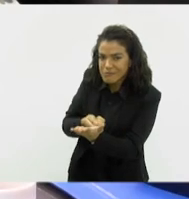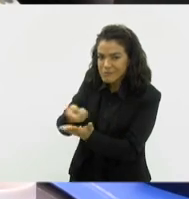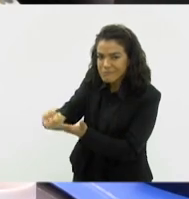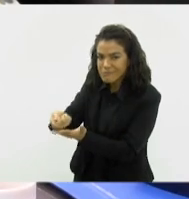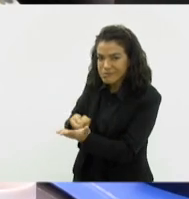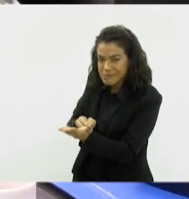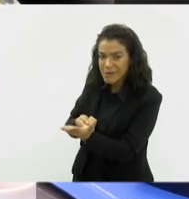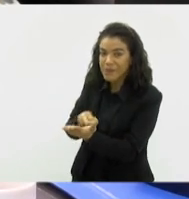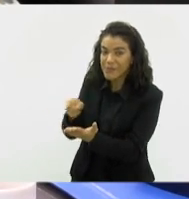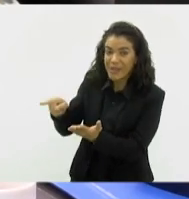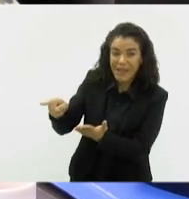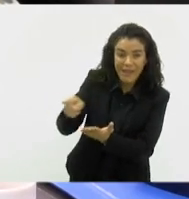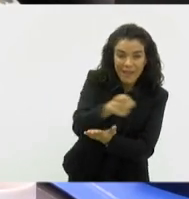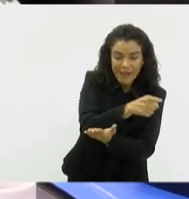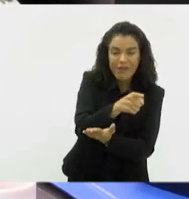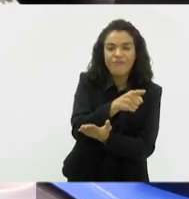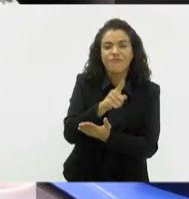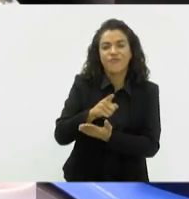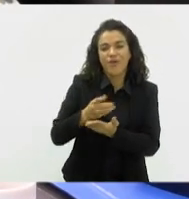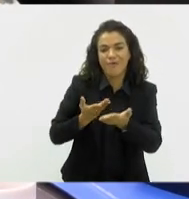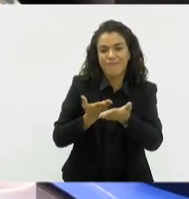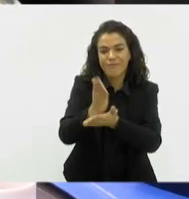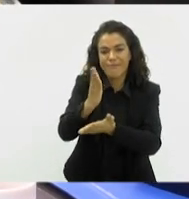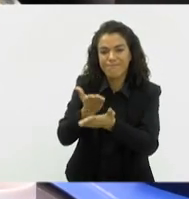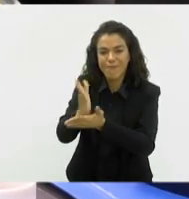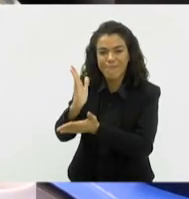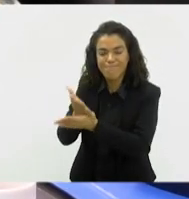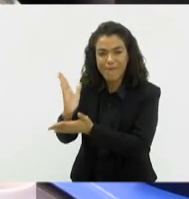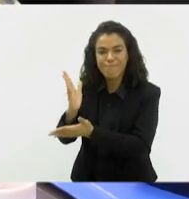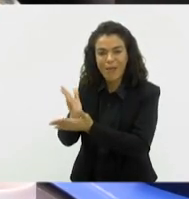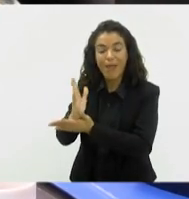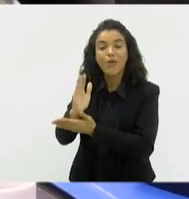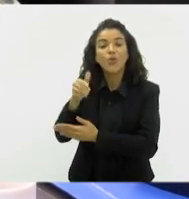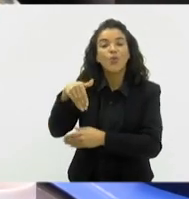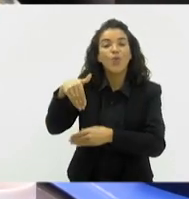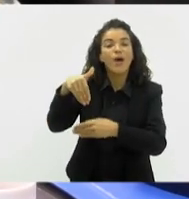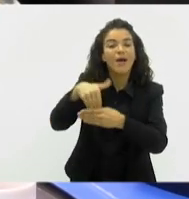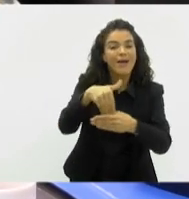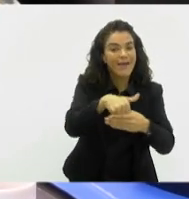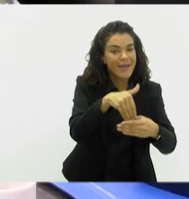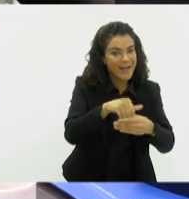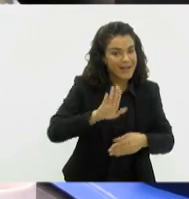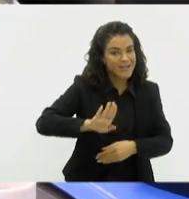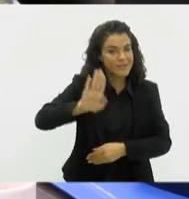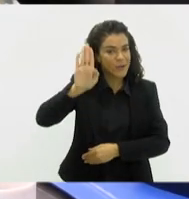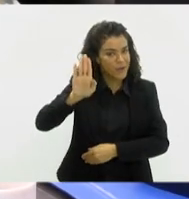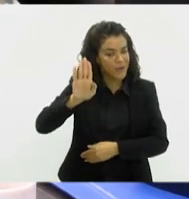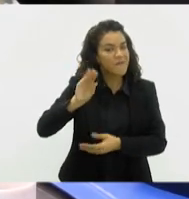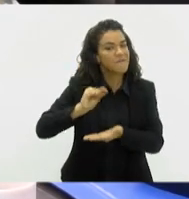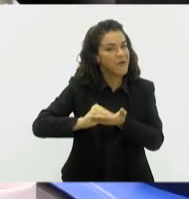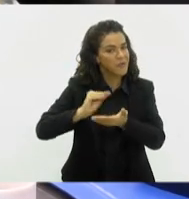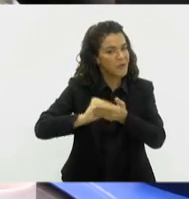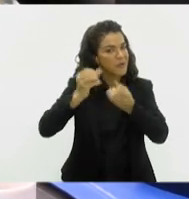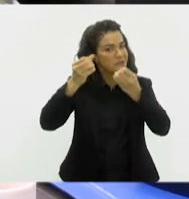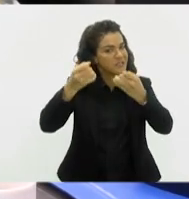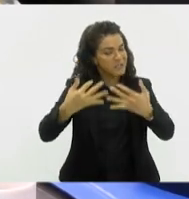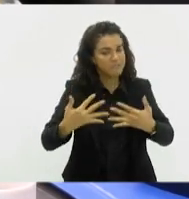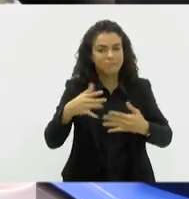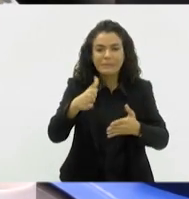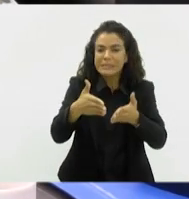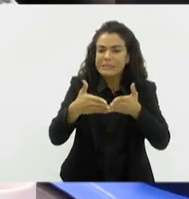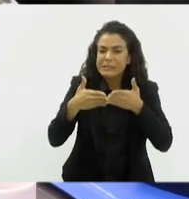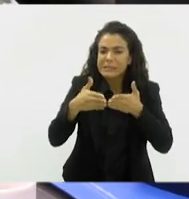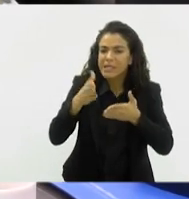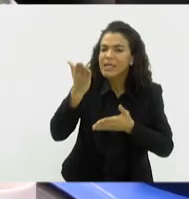foram eleitos, né, numa eleição pública. Acho que faltou um pouco esclarecer isso. A senhora, dá licença,